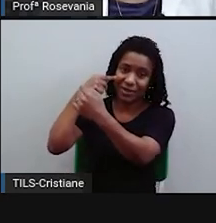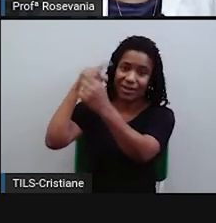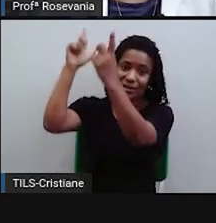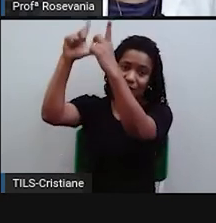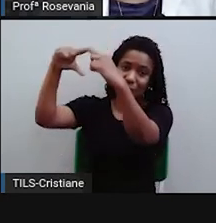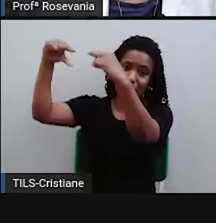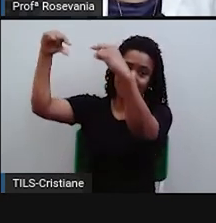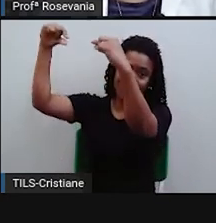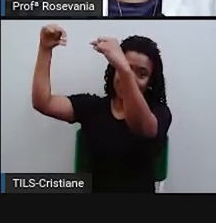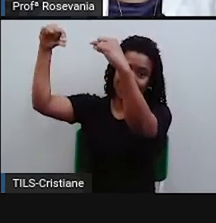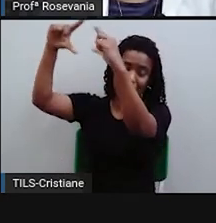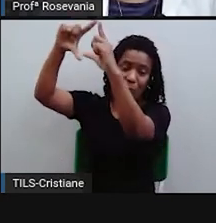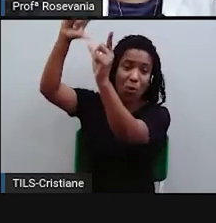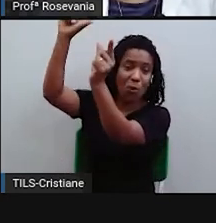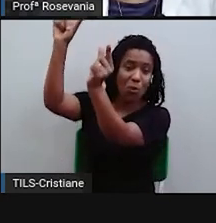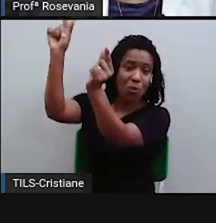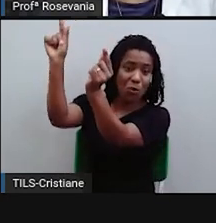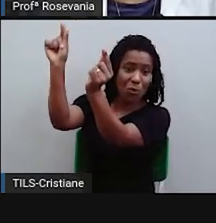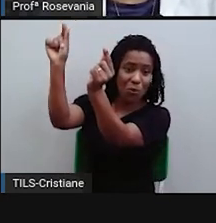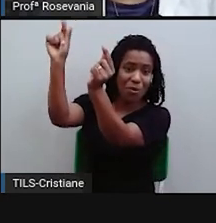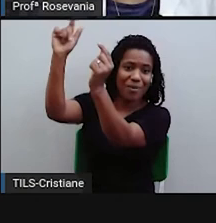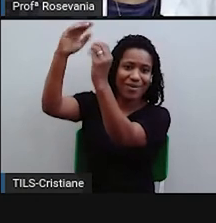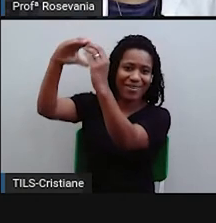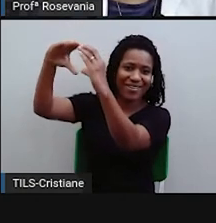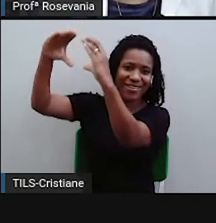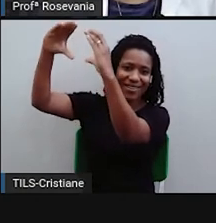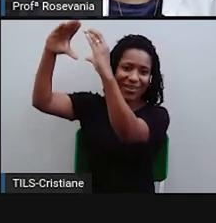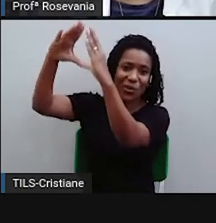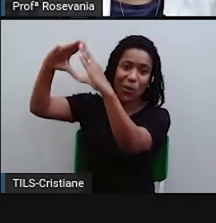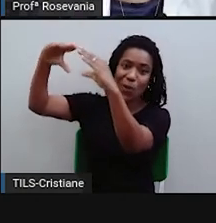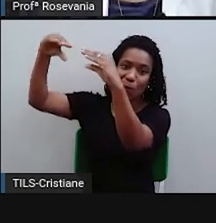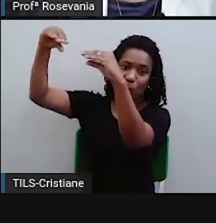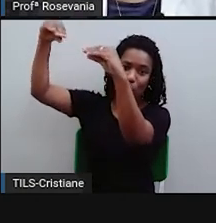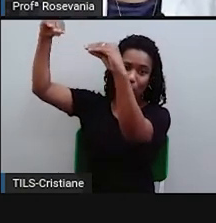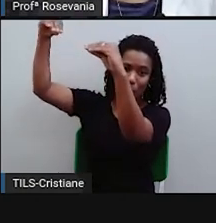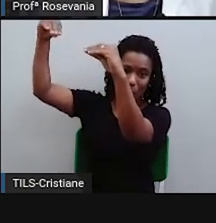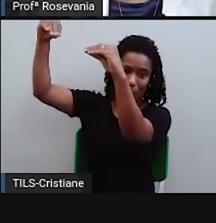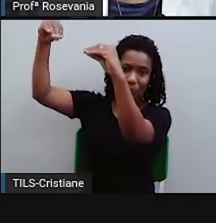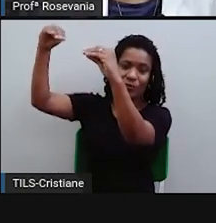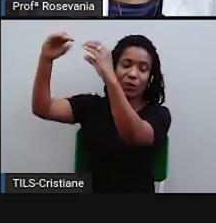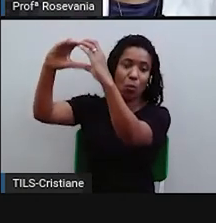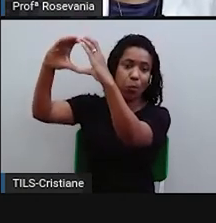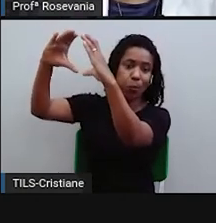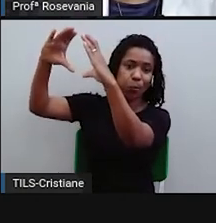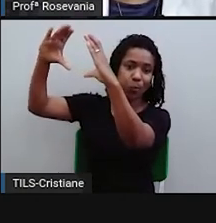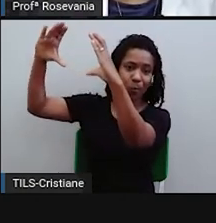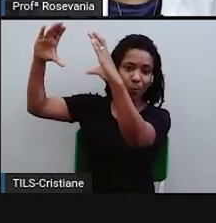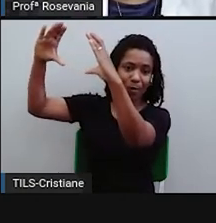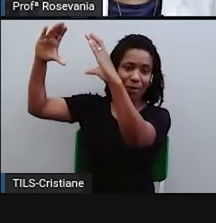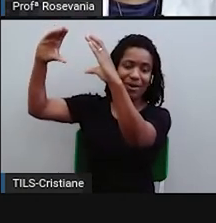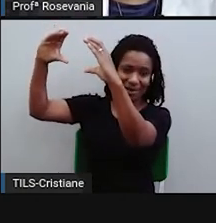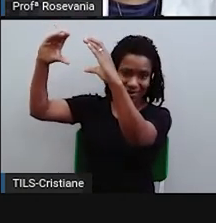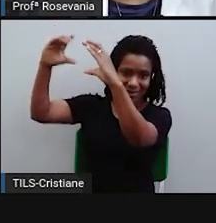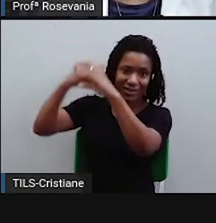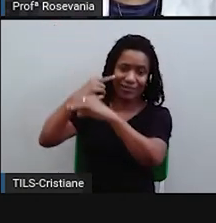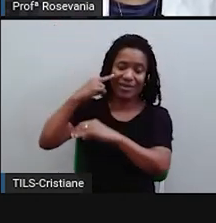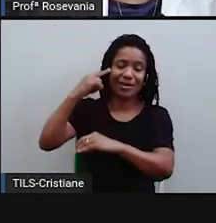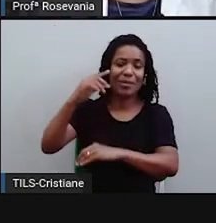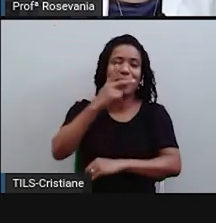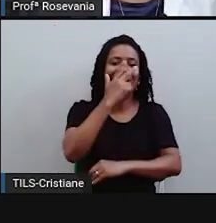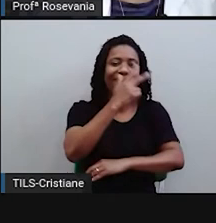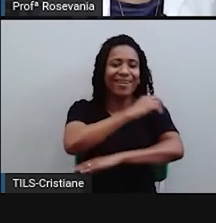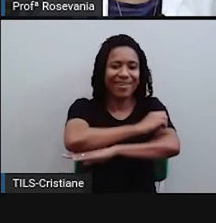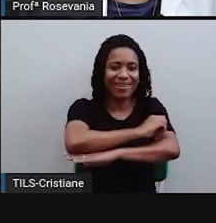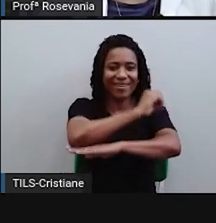na lua minguante, virada, né, para o leste. Então, a gente tem essas informações aí, né, da lua